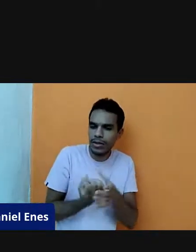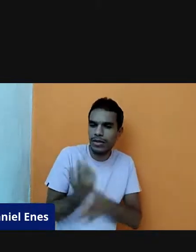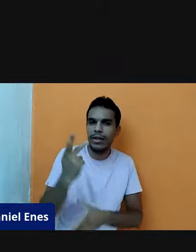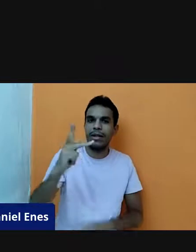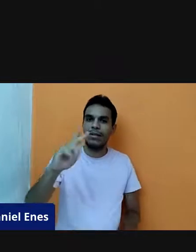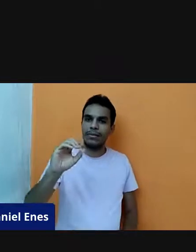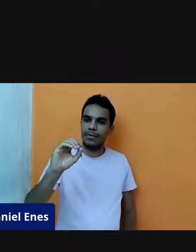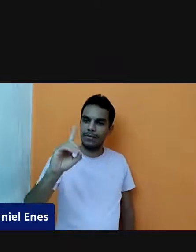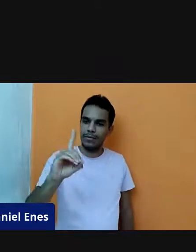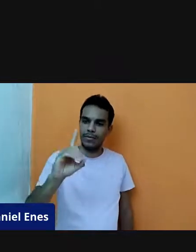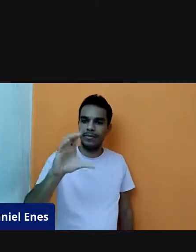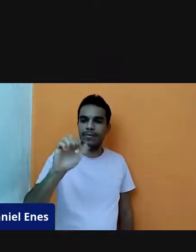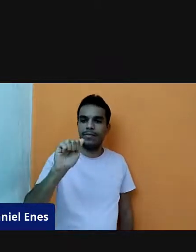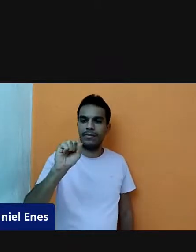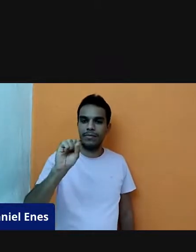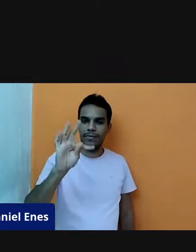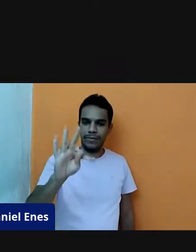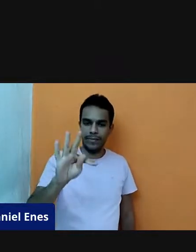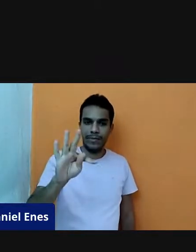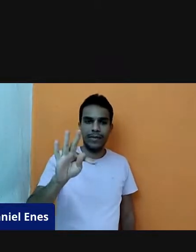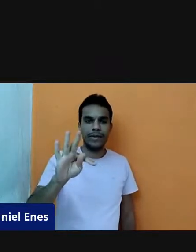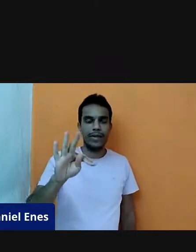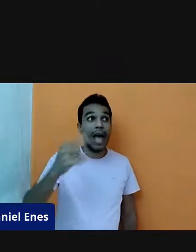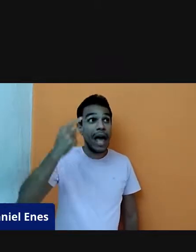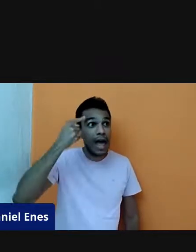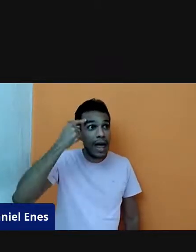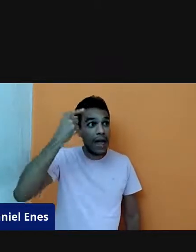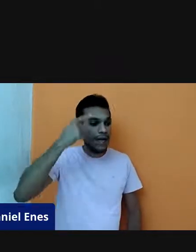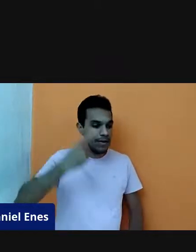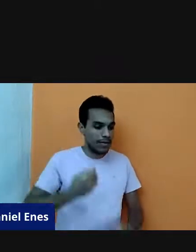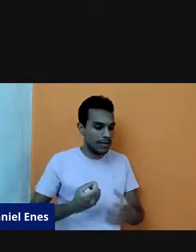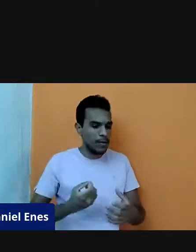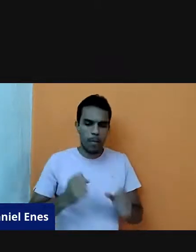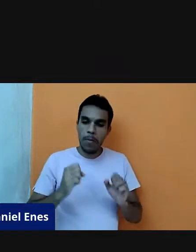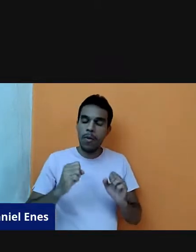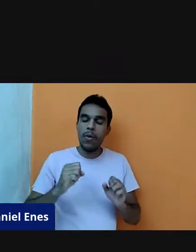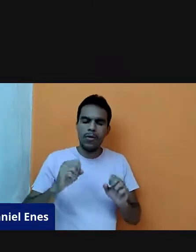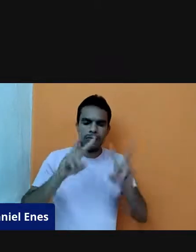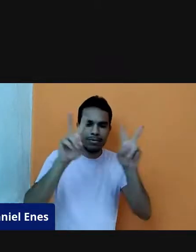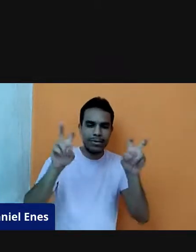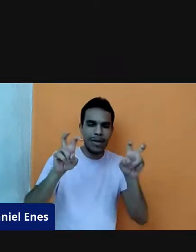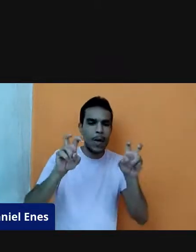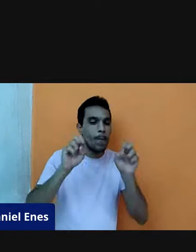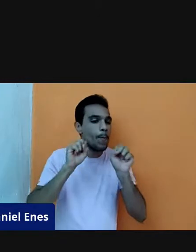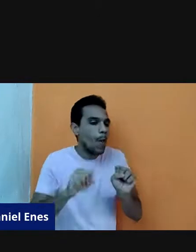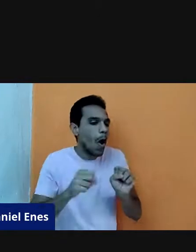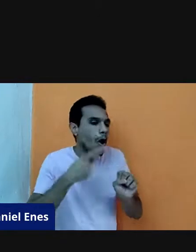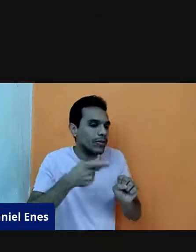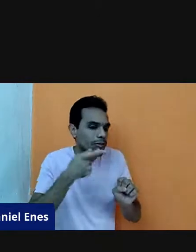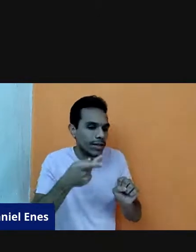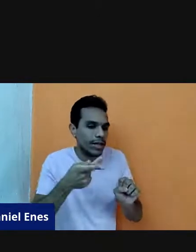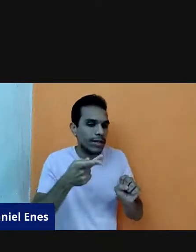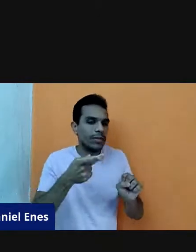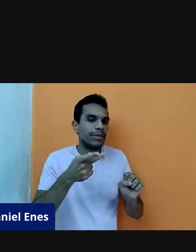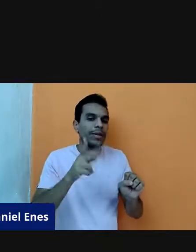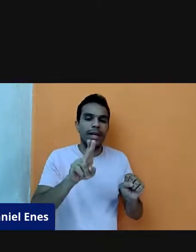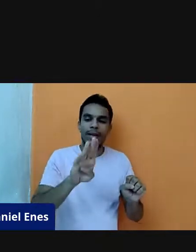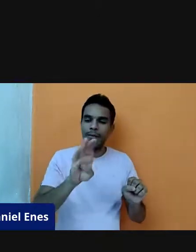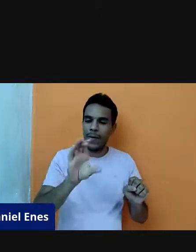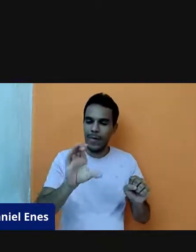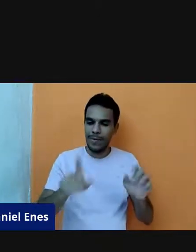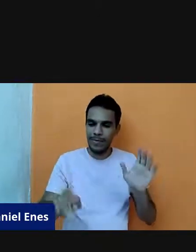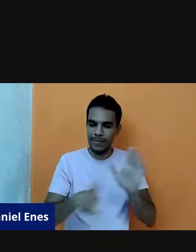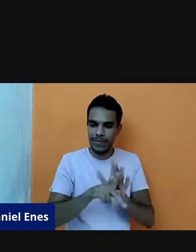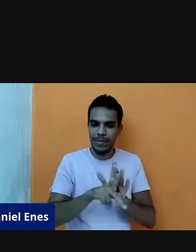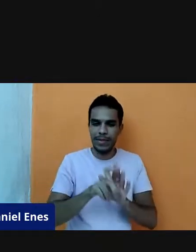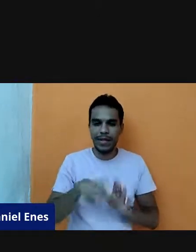E veio a ideia de criar o Pode Falar RBC, um podcast de